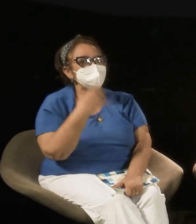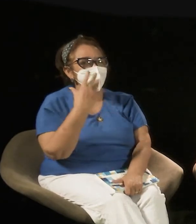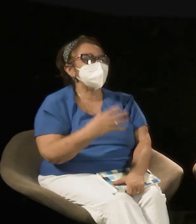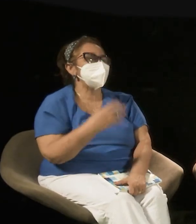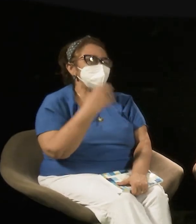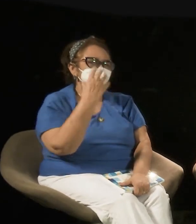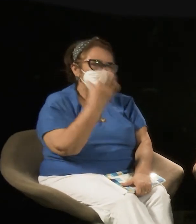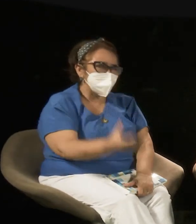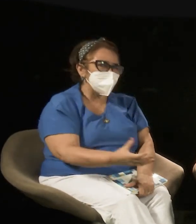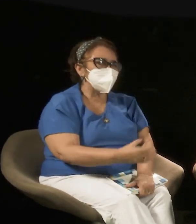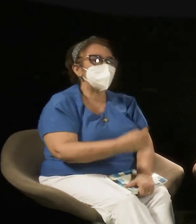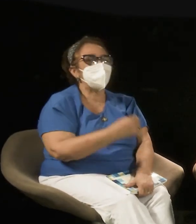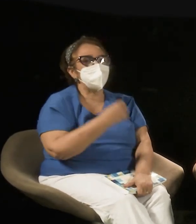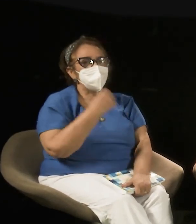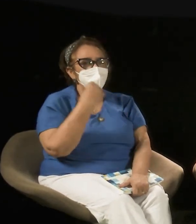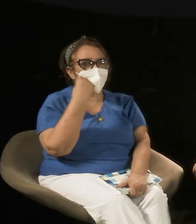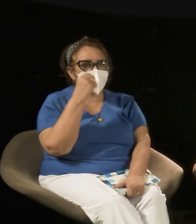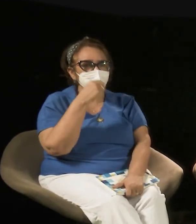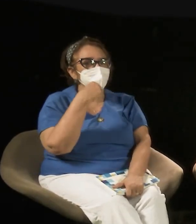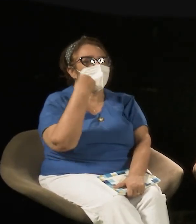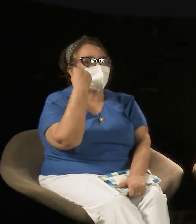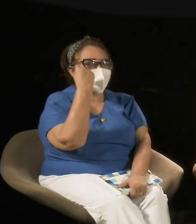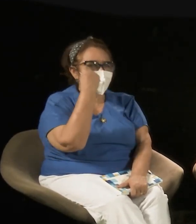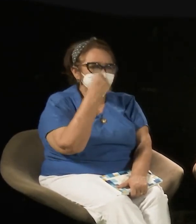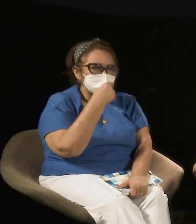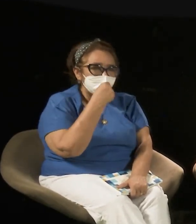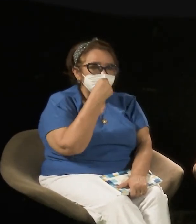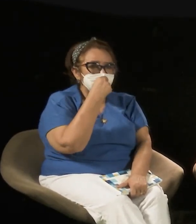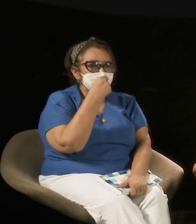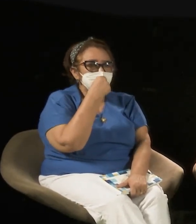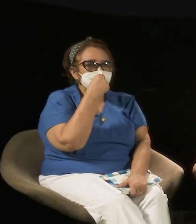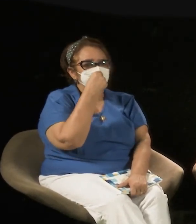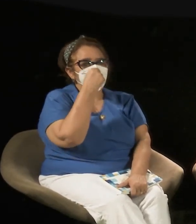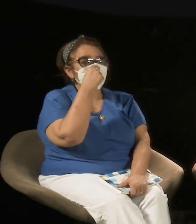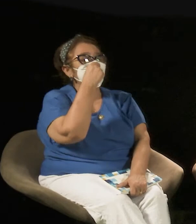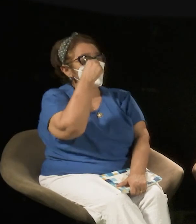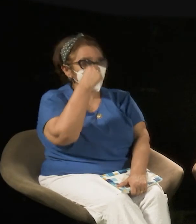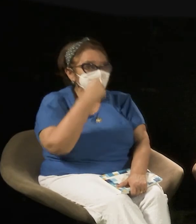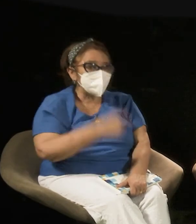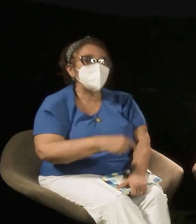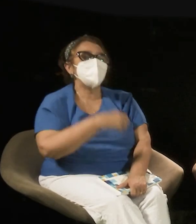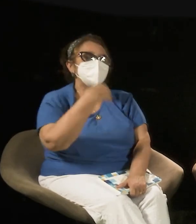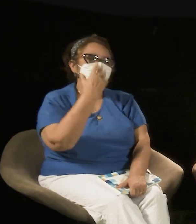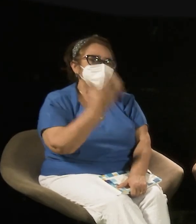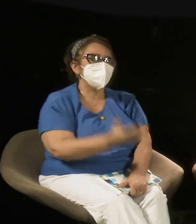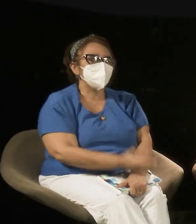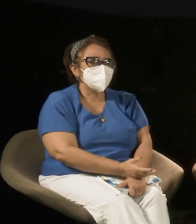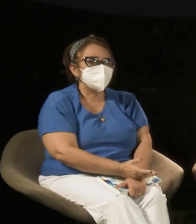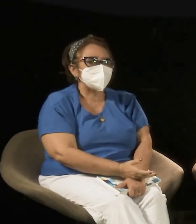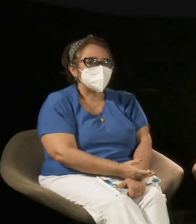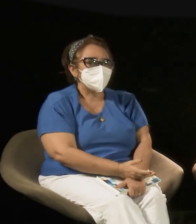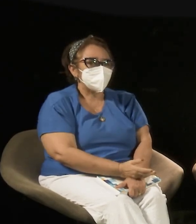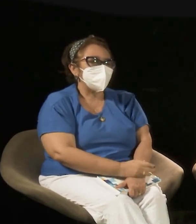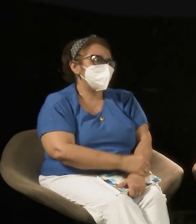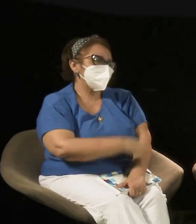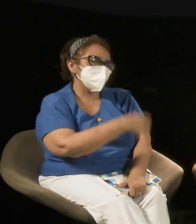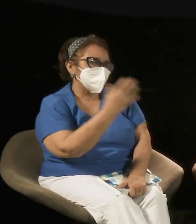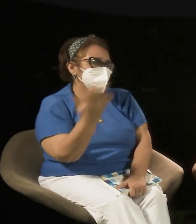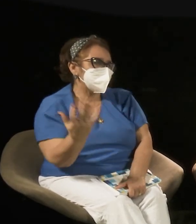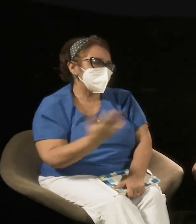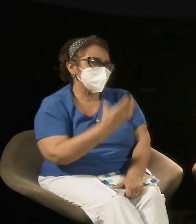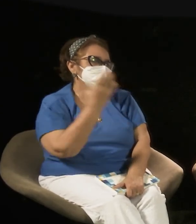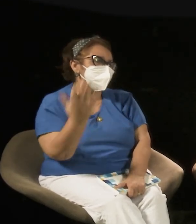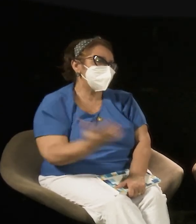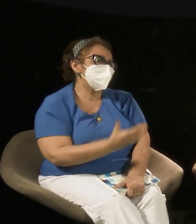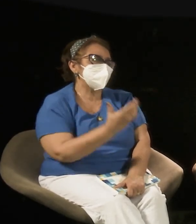crianças precisam se sentir bem na escola, um local onde elas aprendam a conviver e ser feliz. E tenha